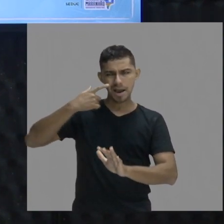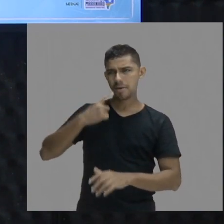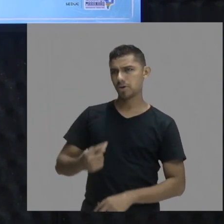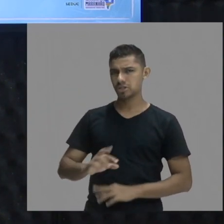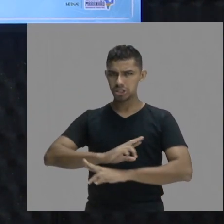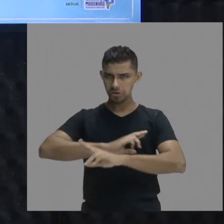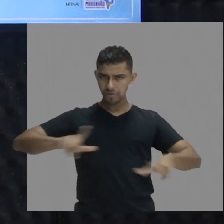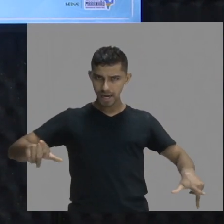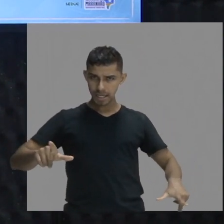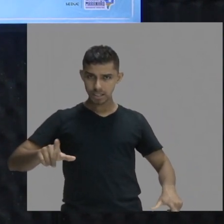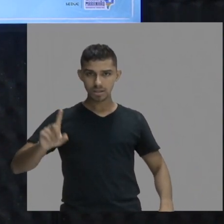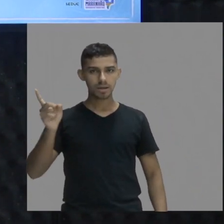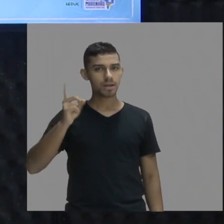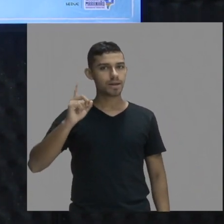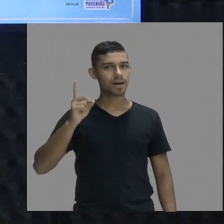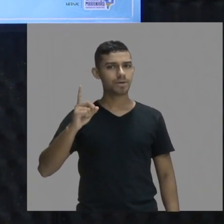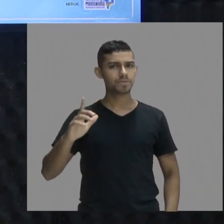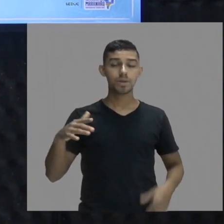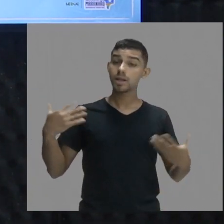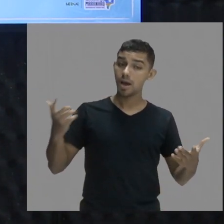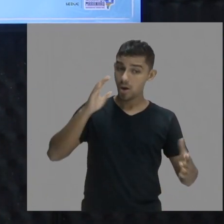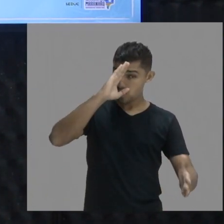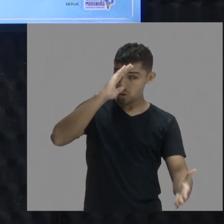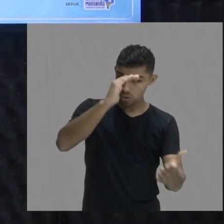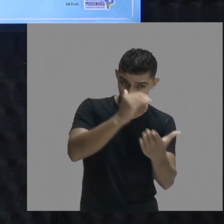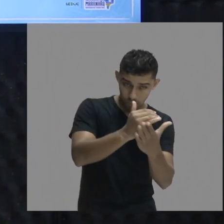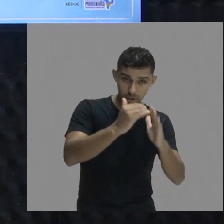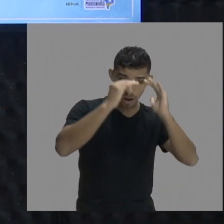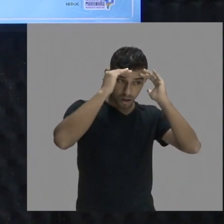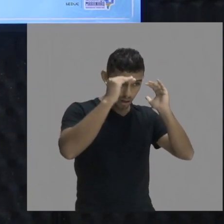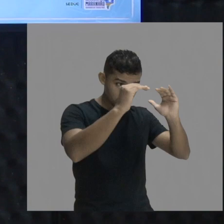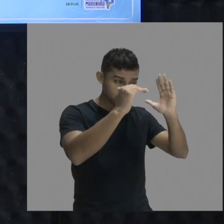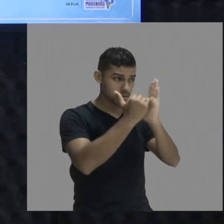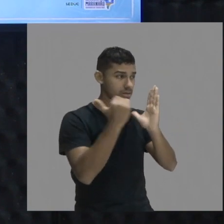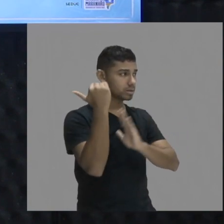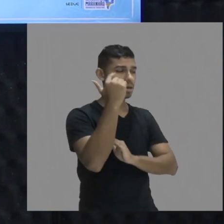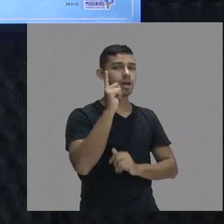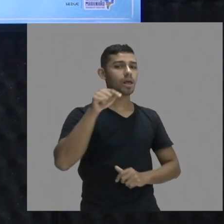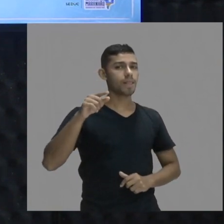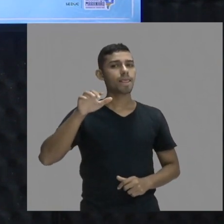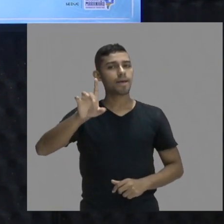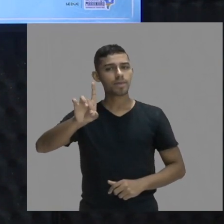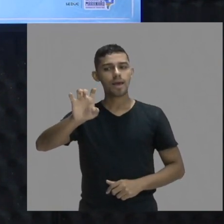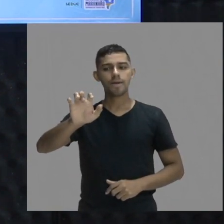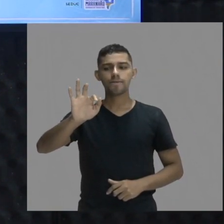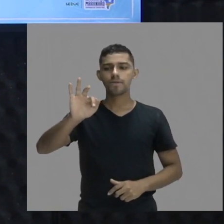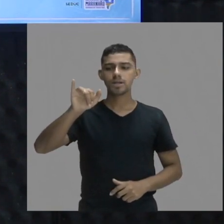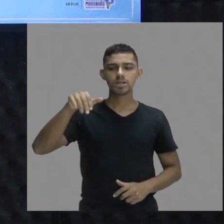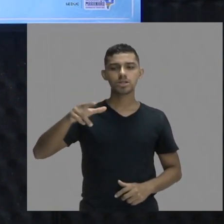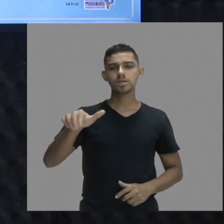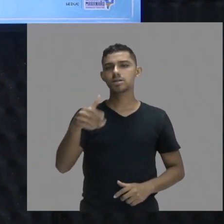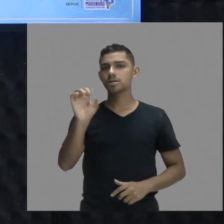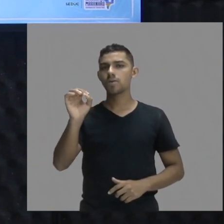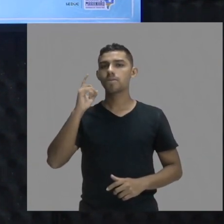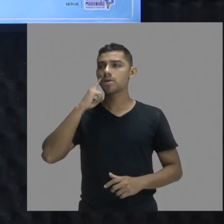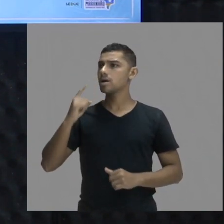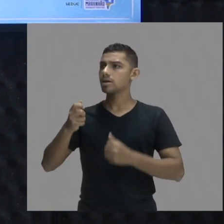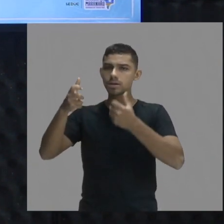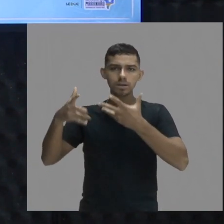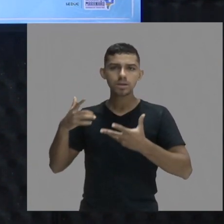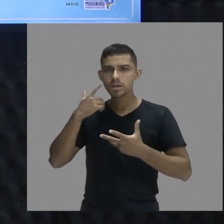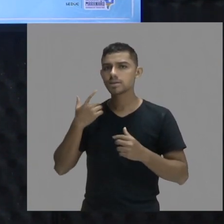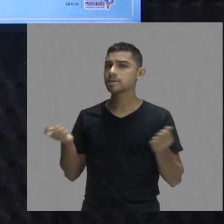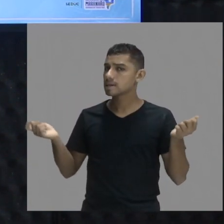ser diferente? Não. A gente tem que obedecer o que a definição diz. Tá? Então a definição não está dizendo que eles